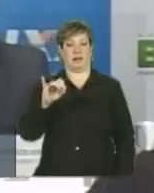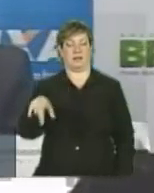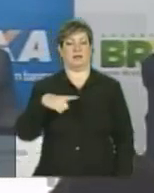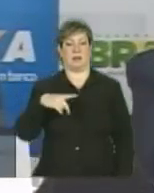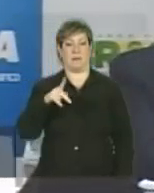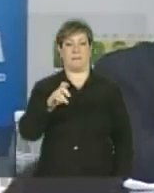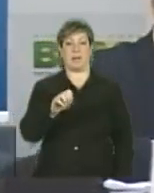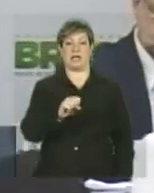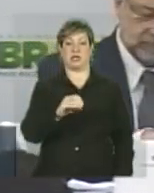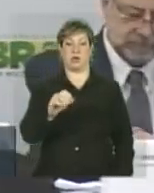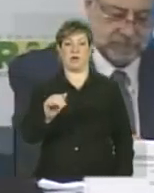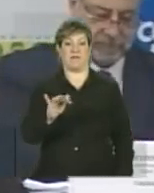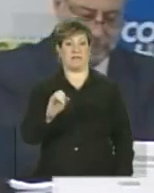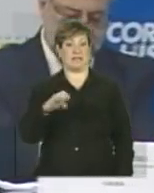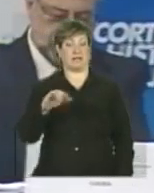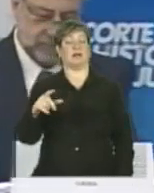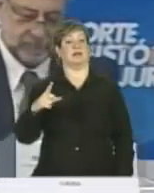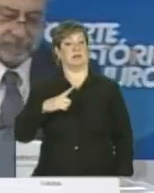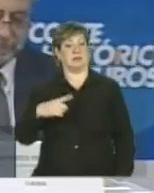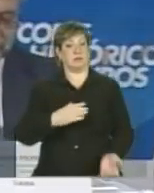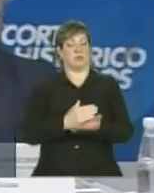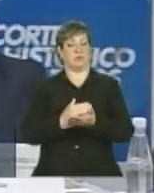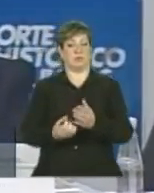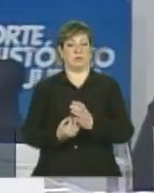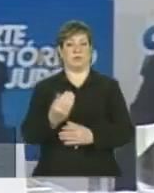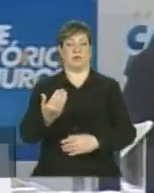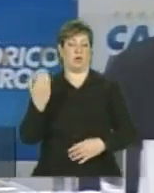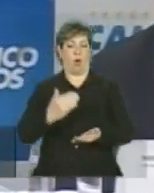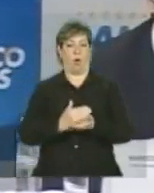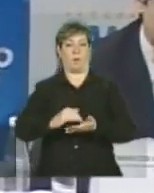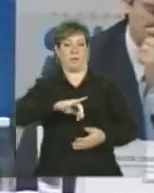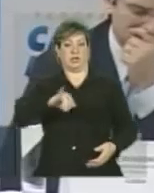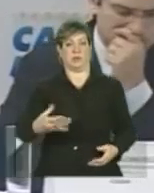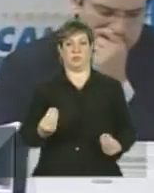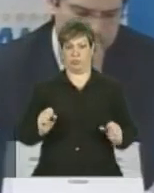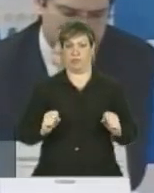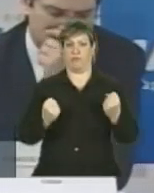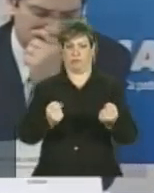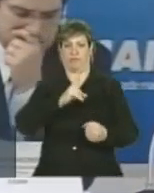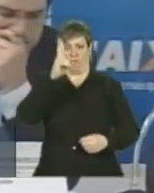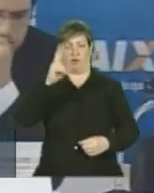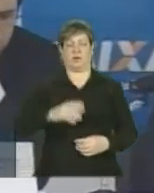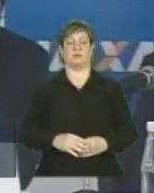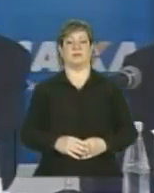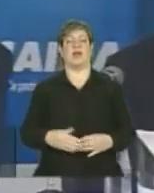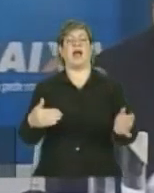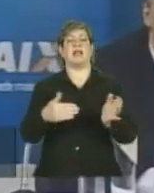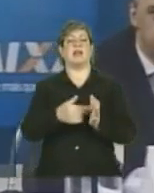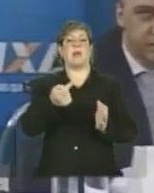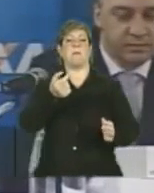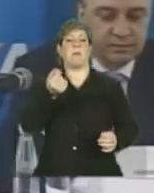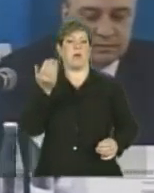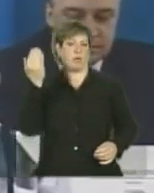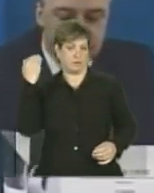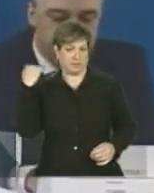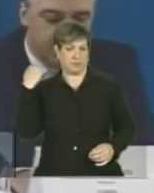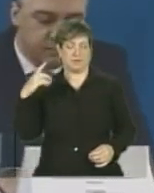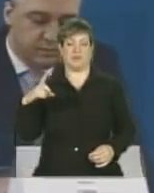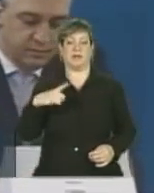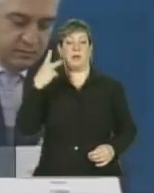está surgindo a partir de janeiro de uma maneira muito forte. Até muito pouco tempo, para se